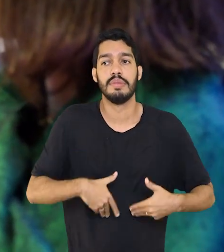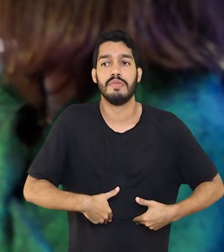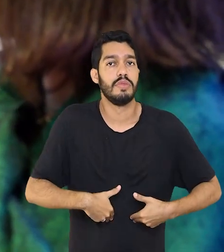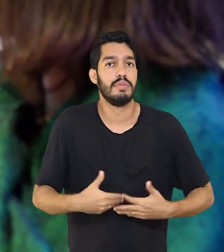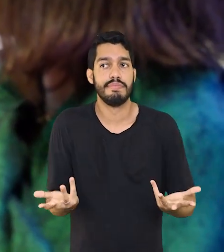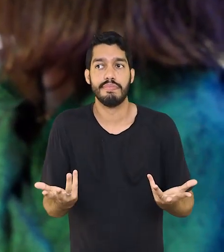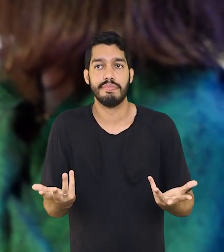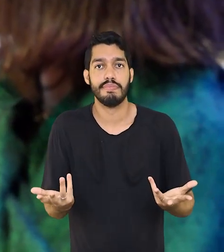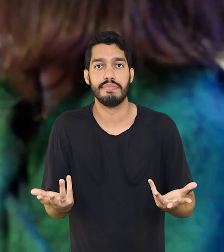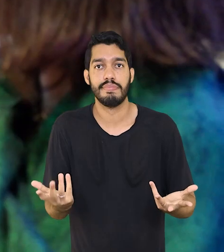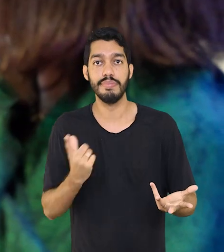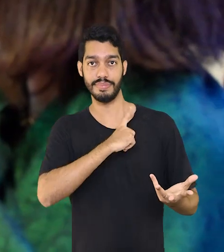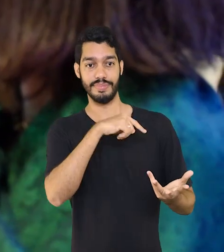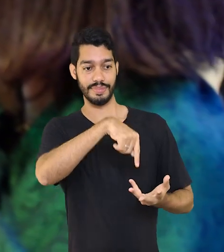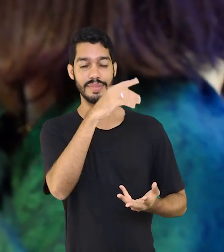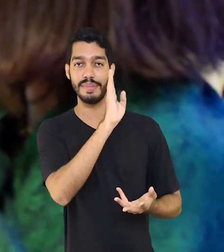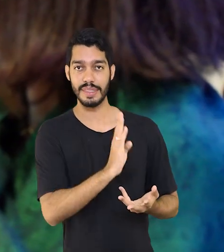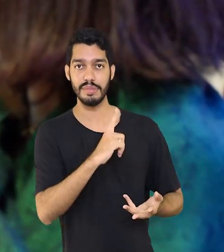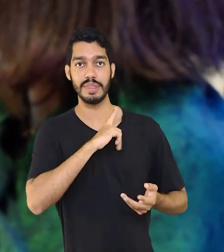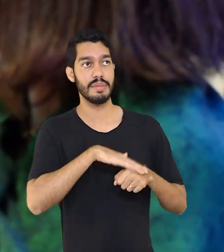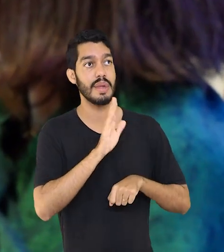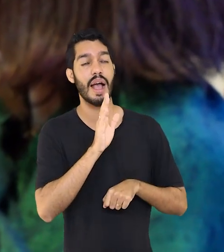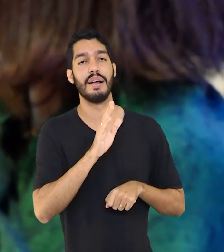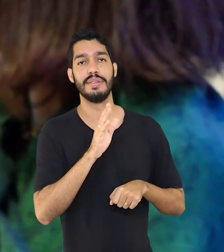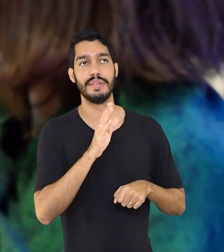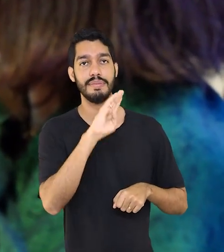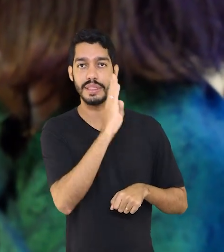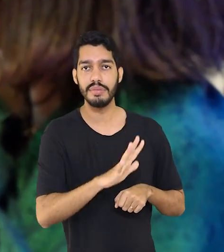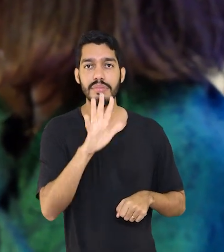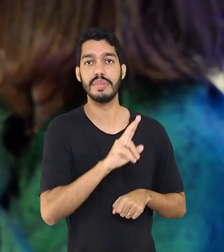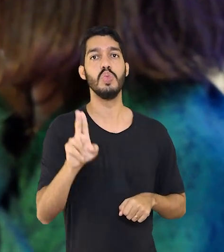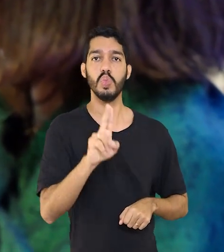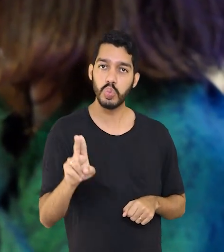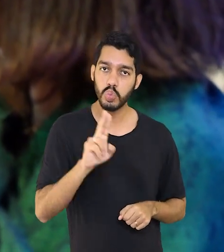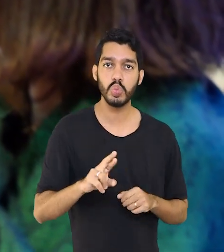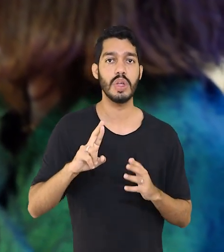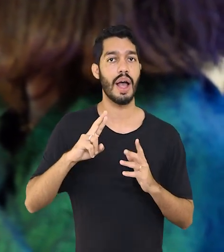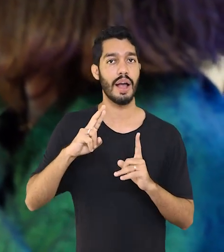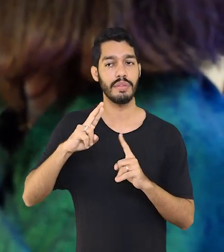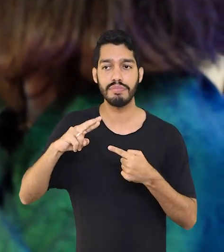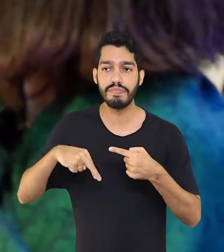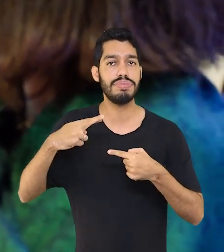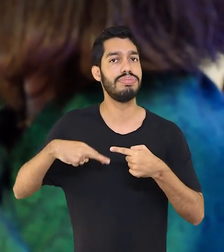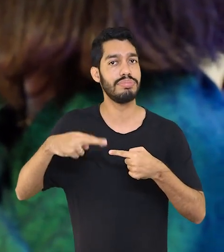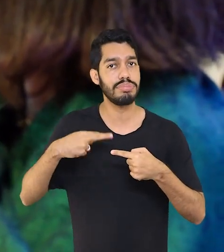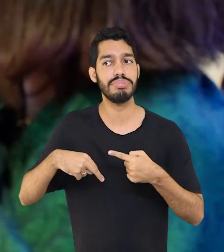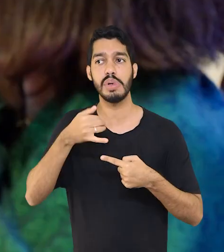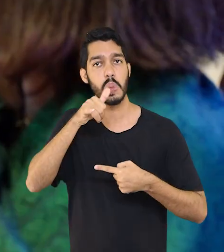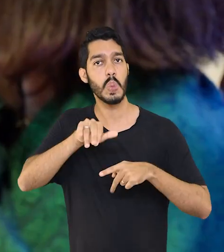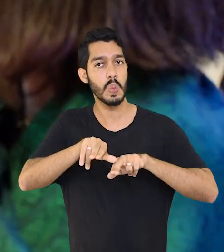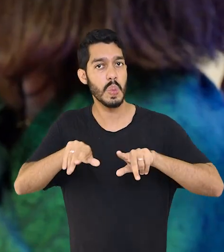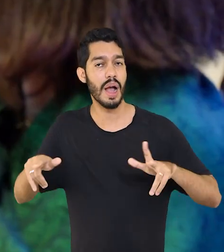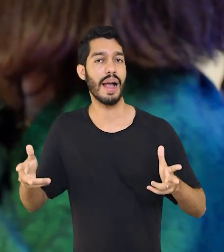passando fome. A gente tem o Brasil como um dos países que mais utilizam fontes renováveis de energia, e